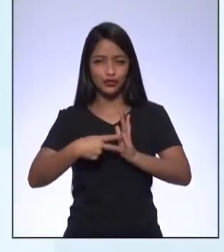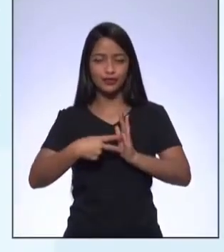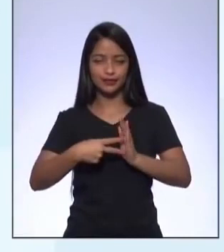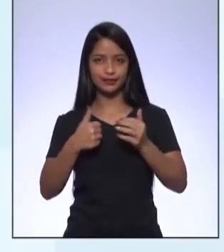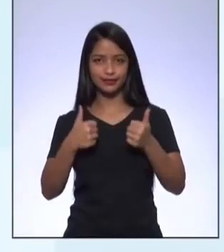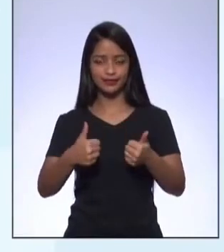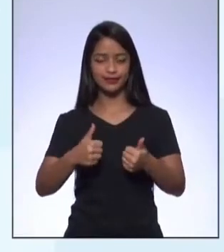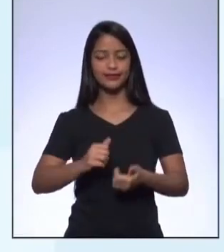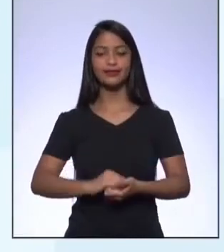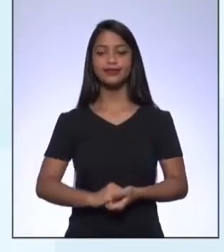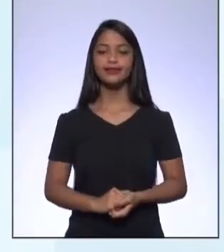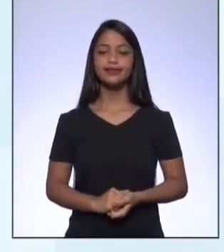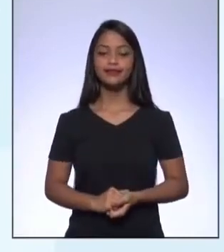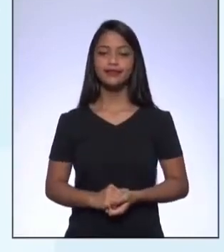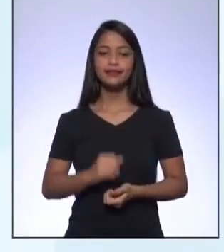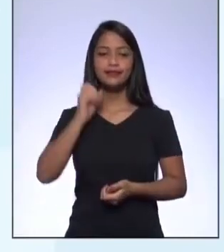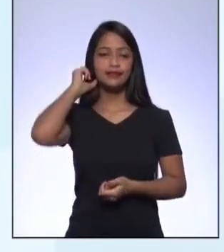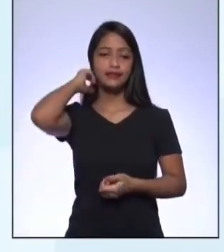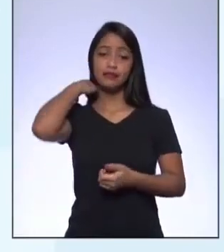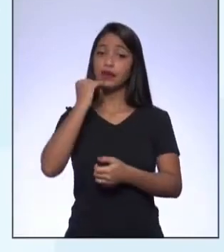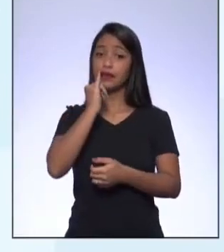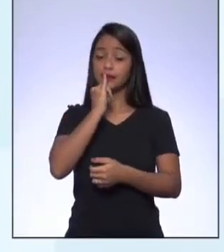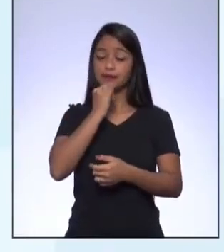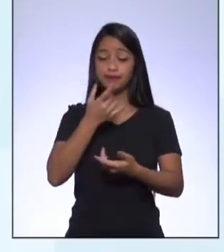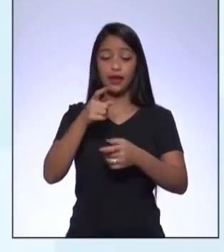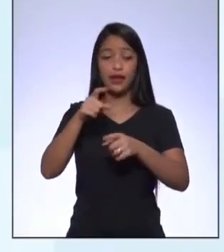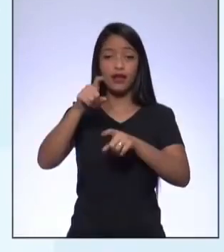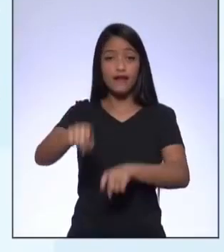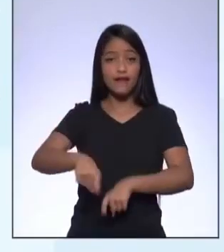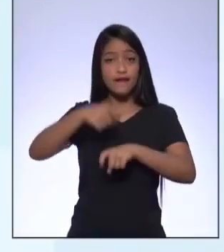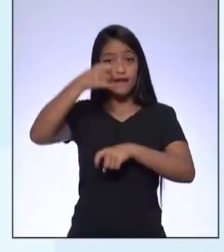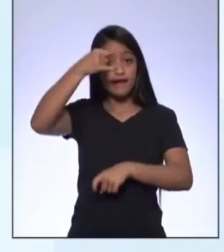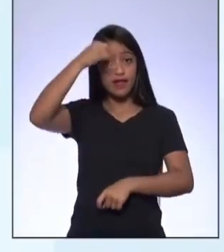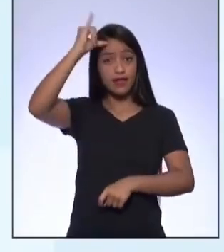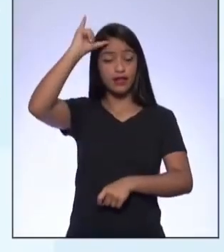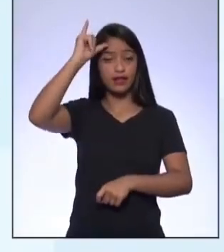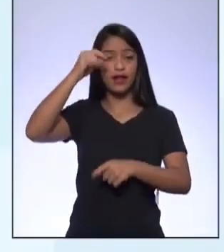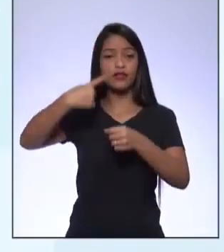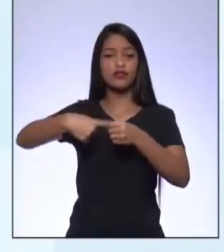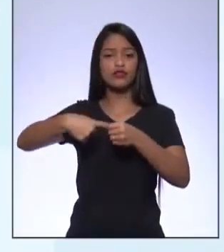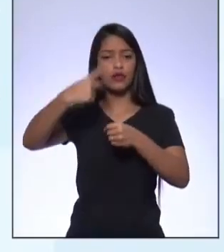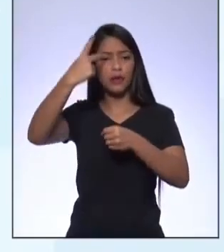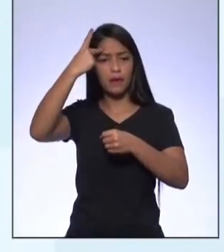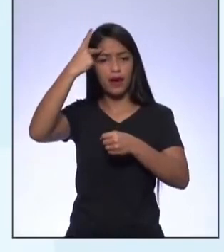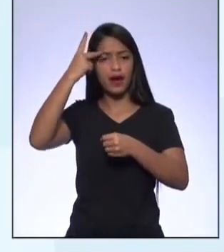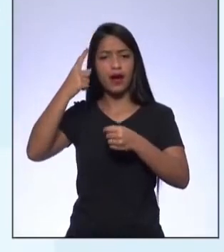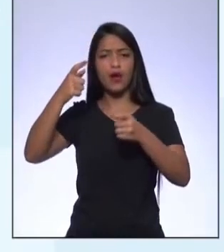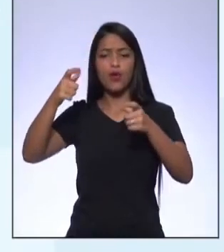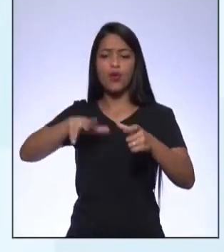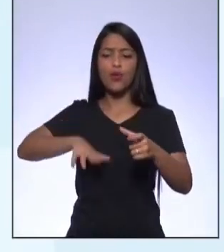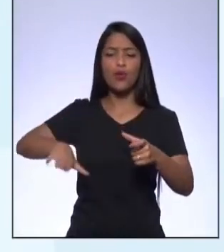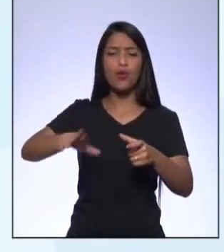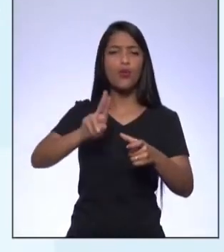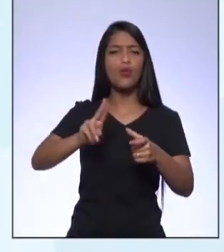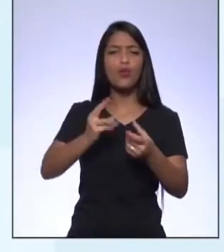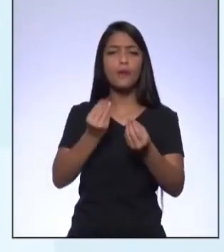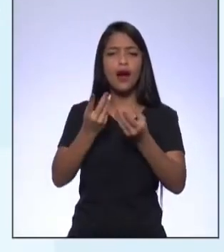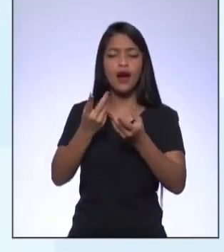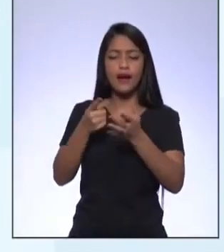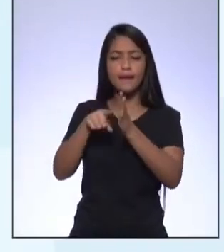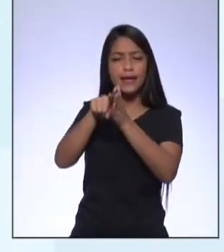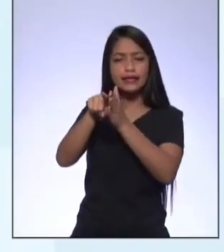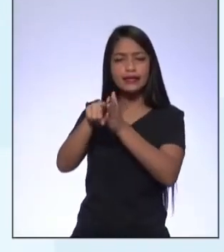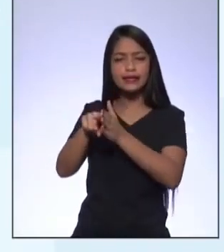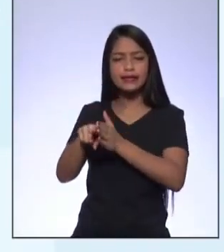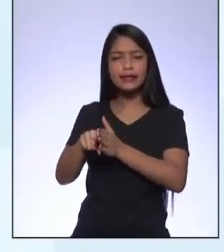trabalha. Vamos lá. Uma grande fazenda no interior de São Paulo é utilizada como campo de pesquisa na produção de 2